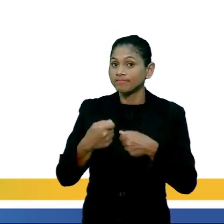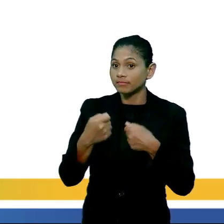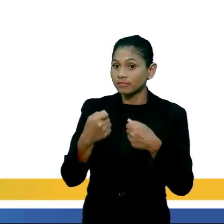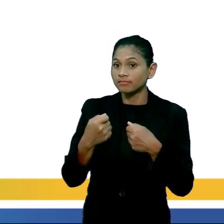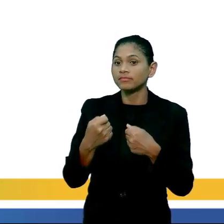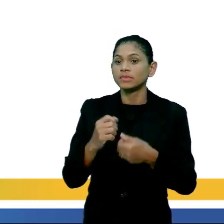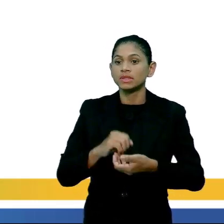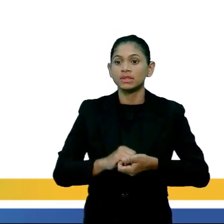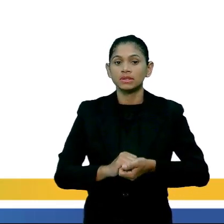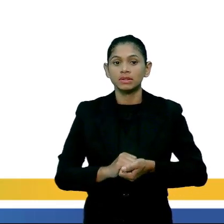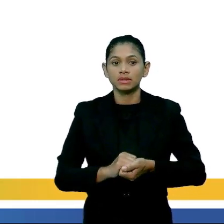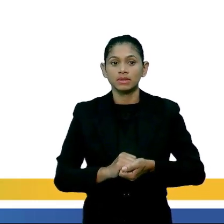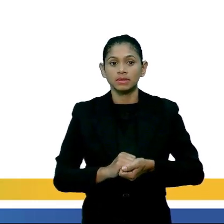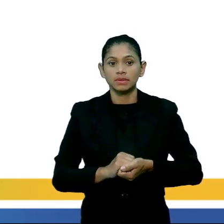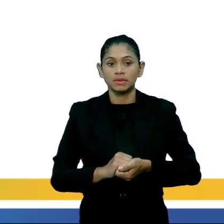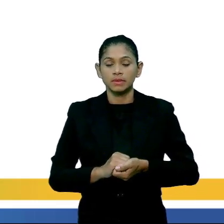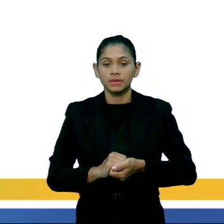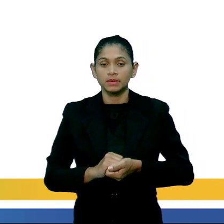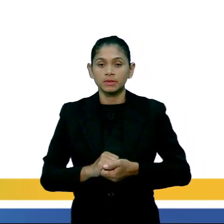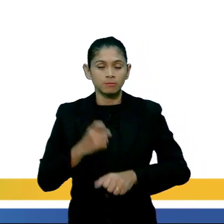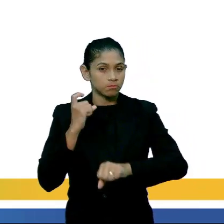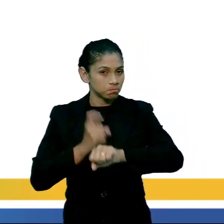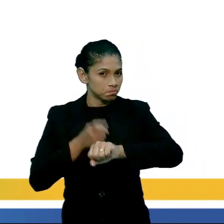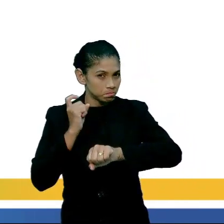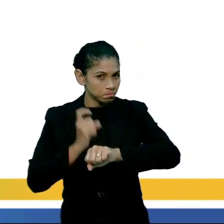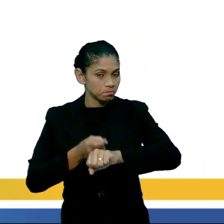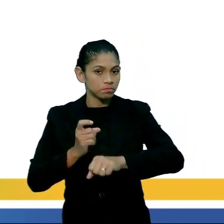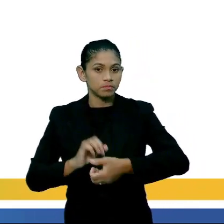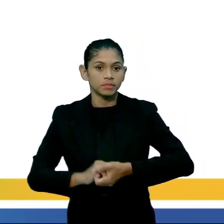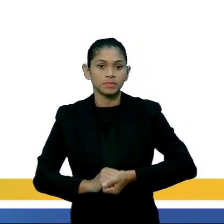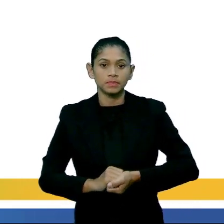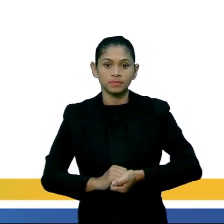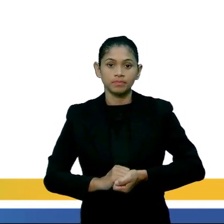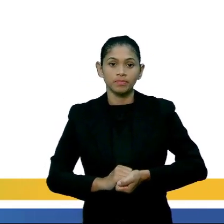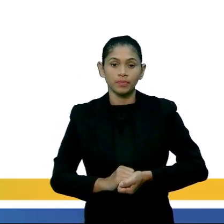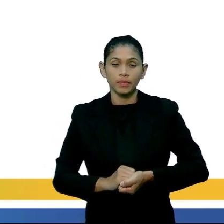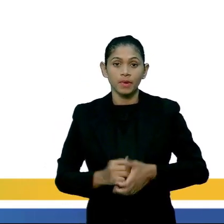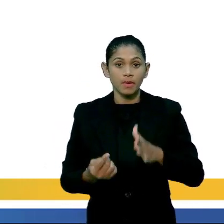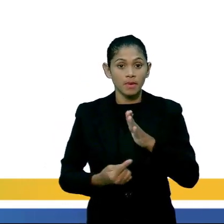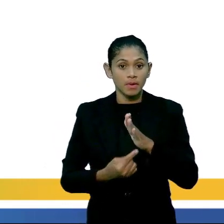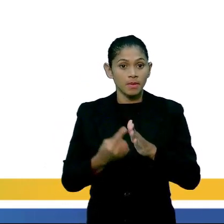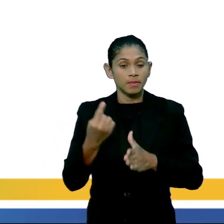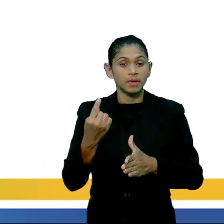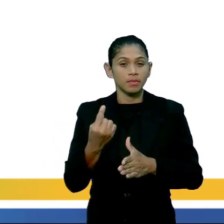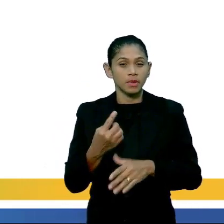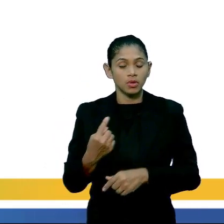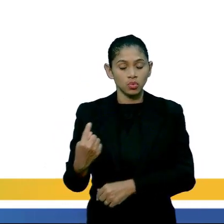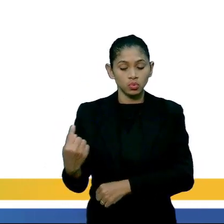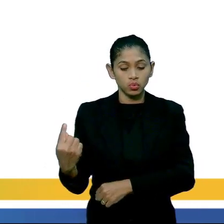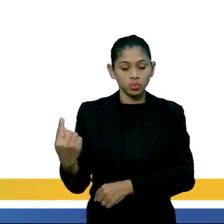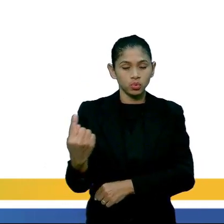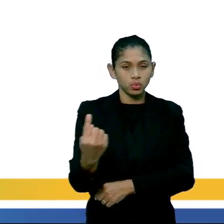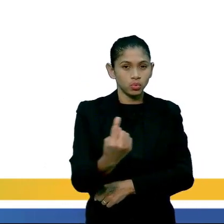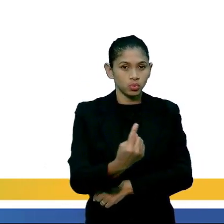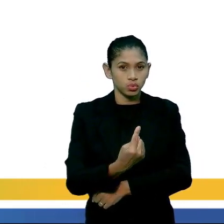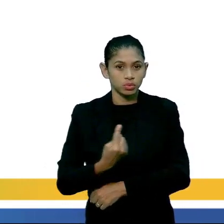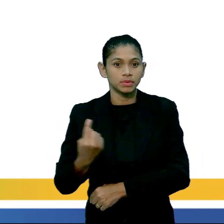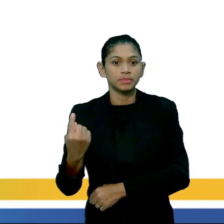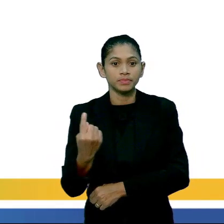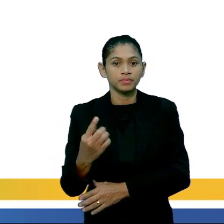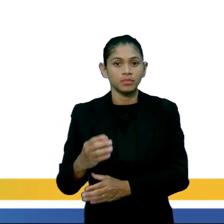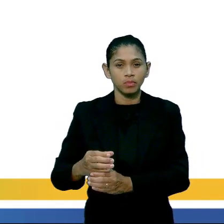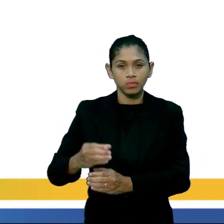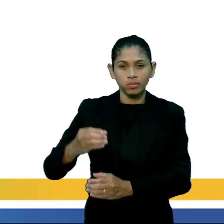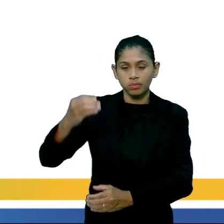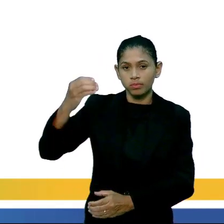objetos maciços. Primeiro, o volume do cilindro, que vai ser utilizado para fazer as esferas. O raio é